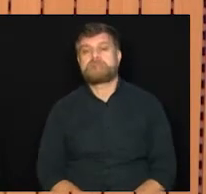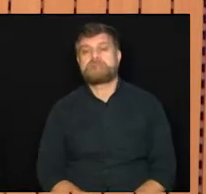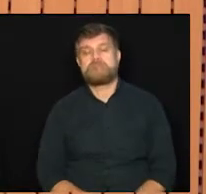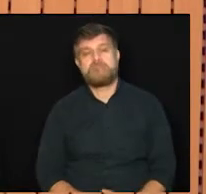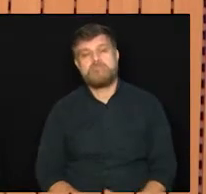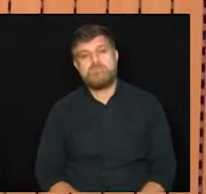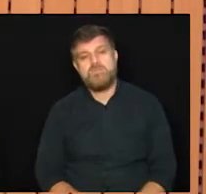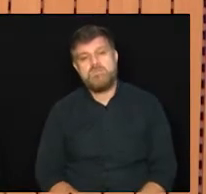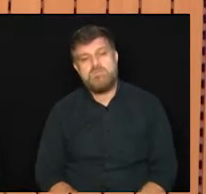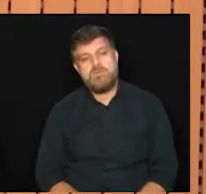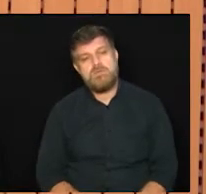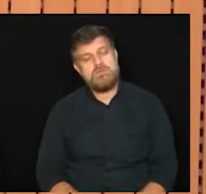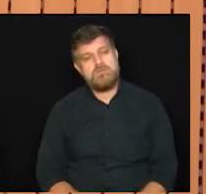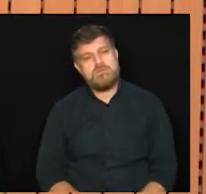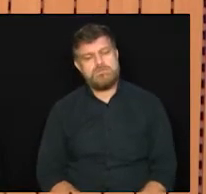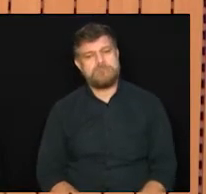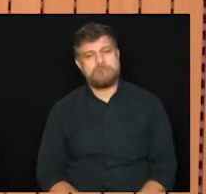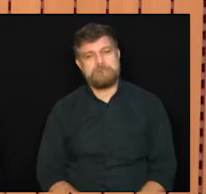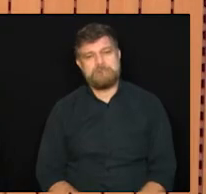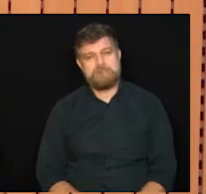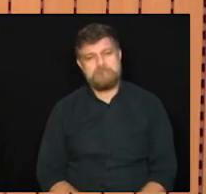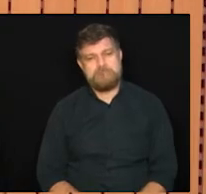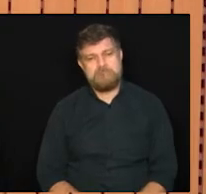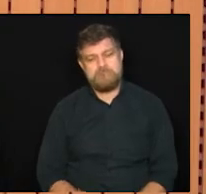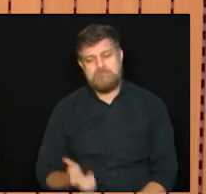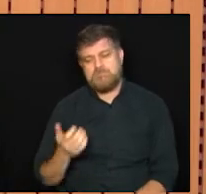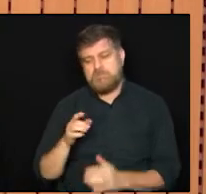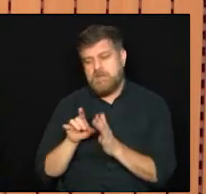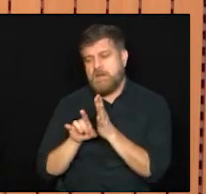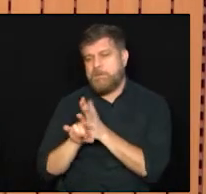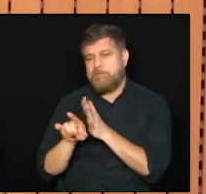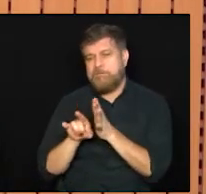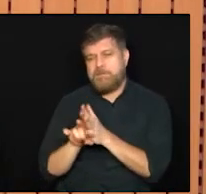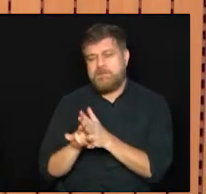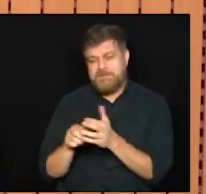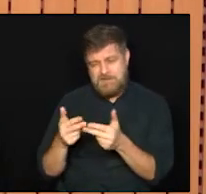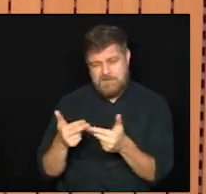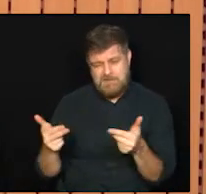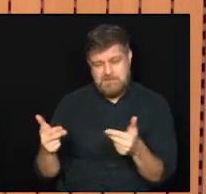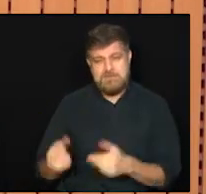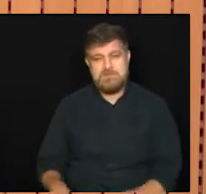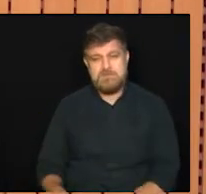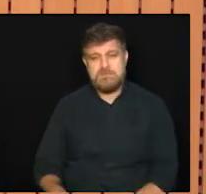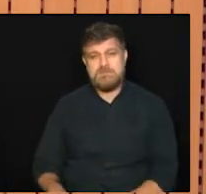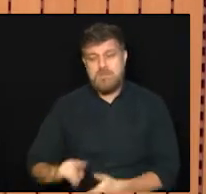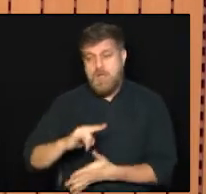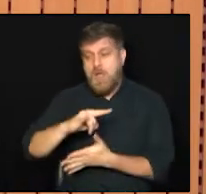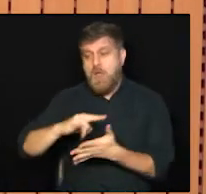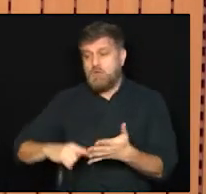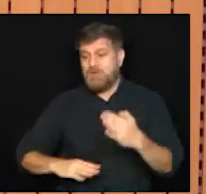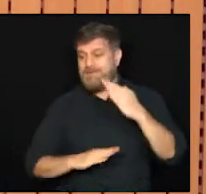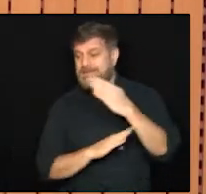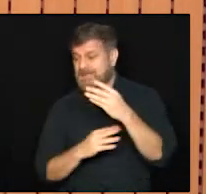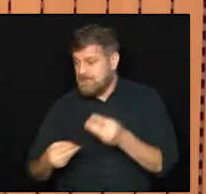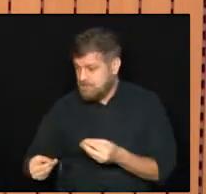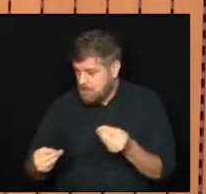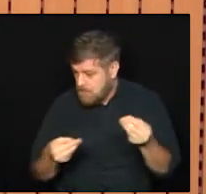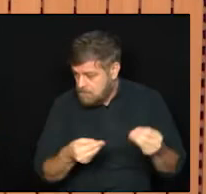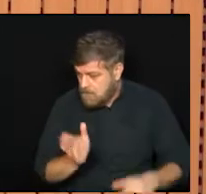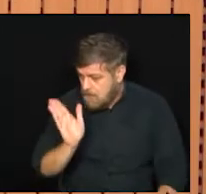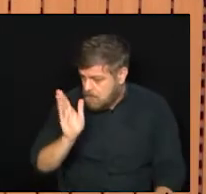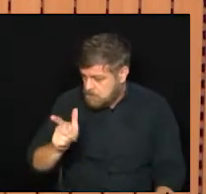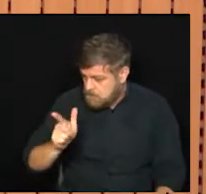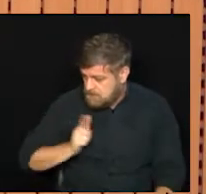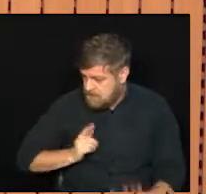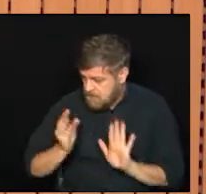Deixa eu perguntar uma outra coisa. Esse documento que vocês deixaram na Câmara já consta tudo isso que